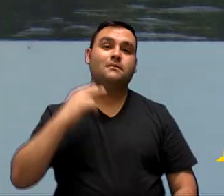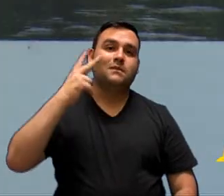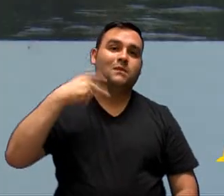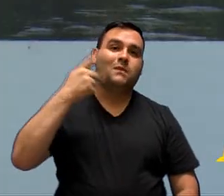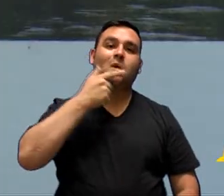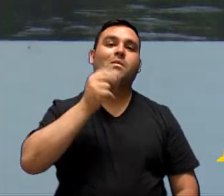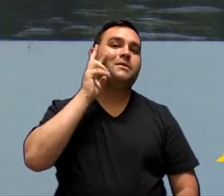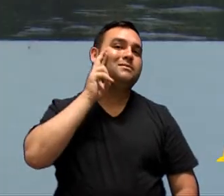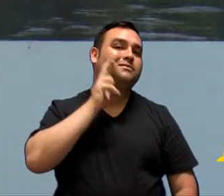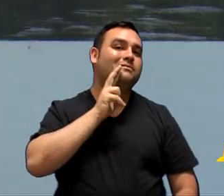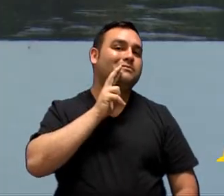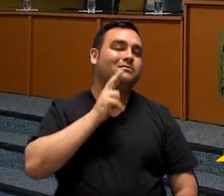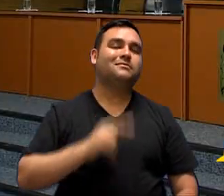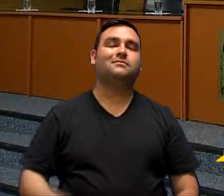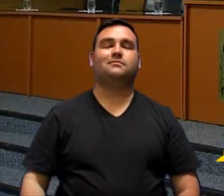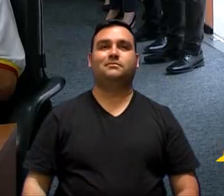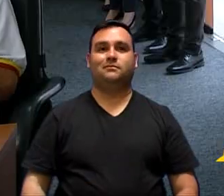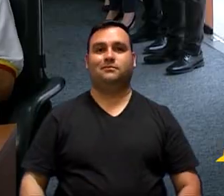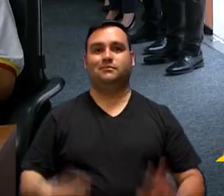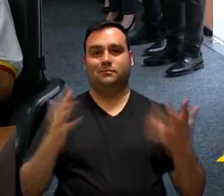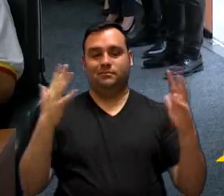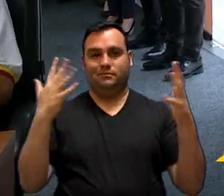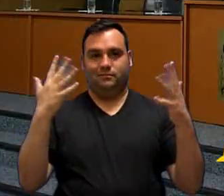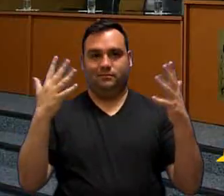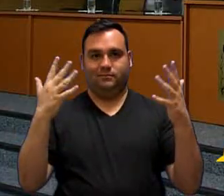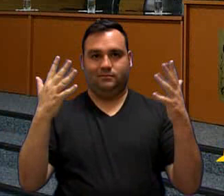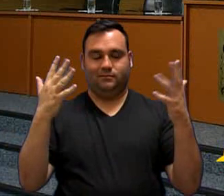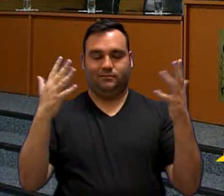Vereador Renan Santos.